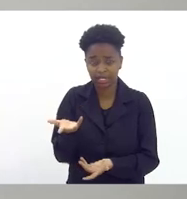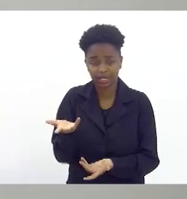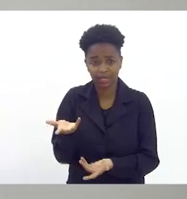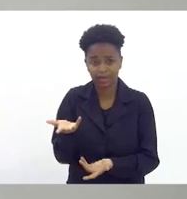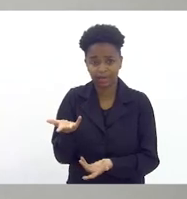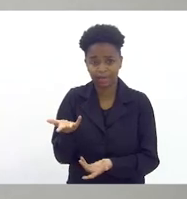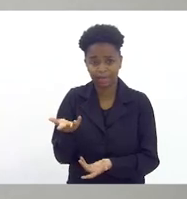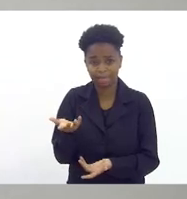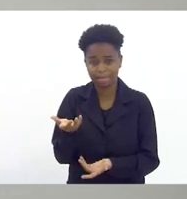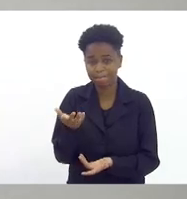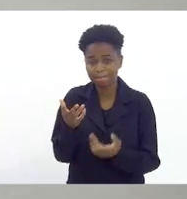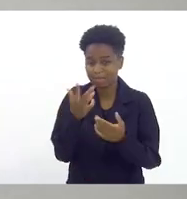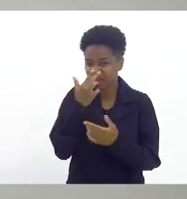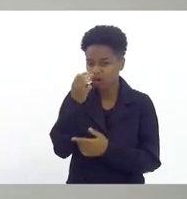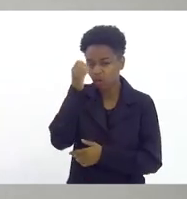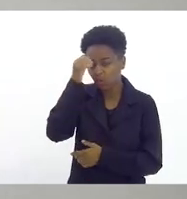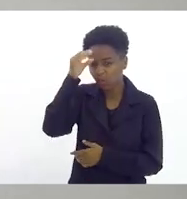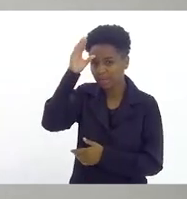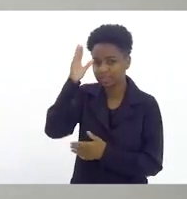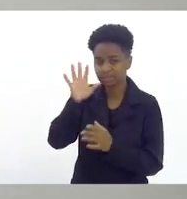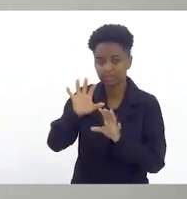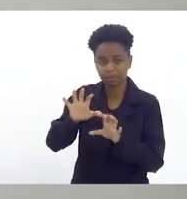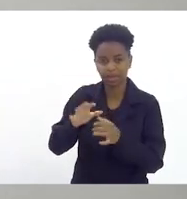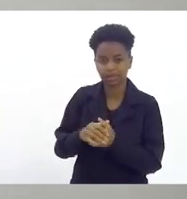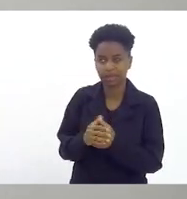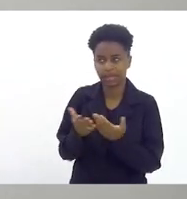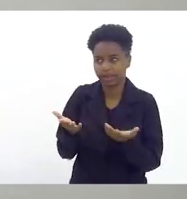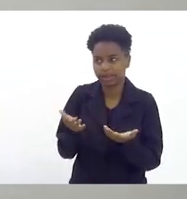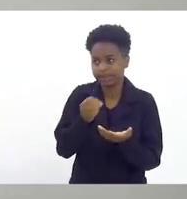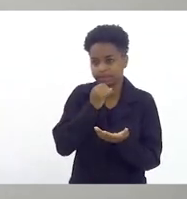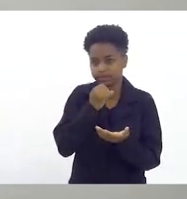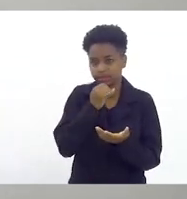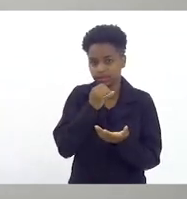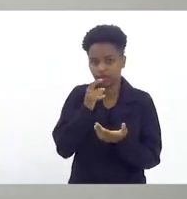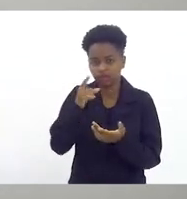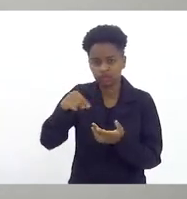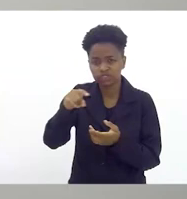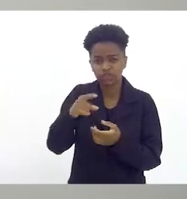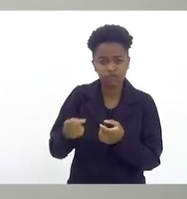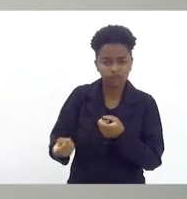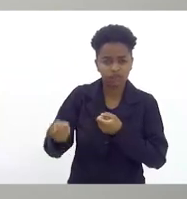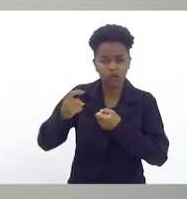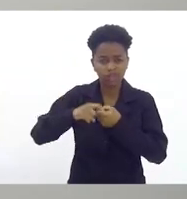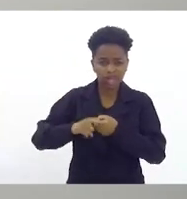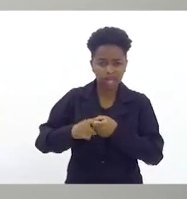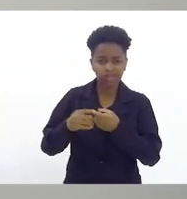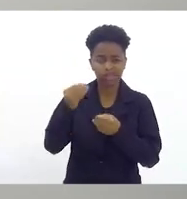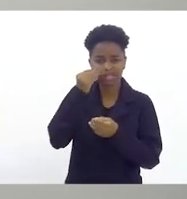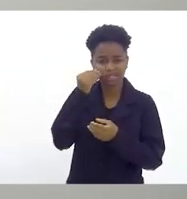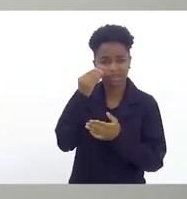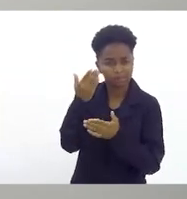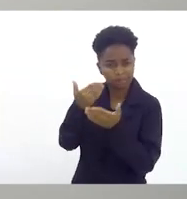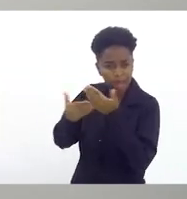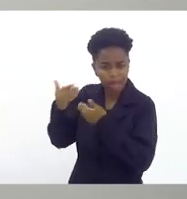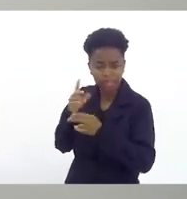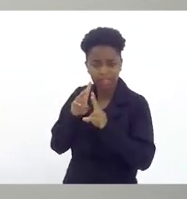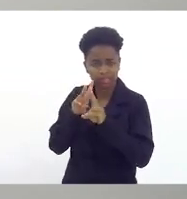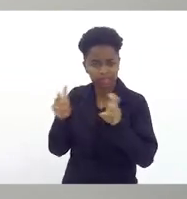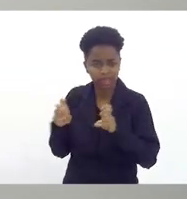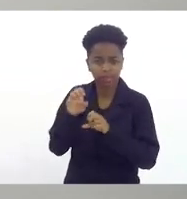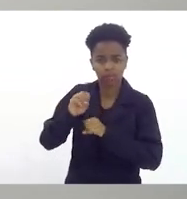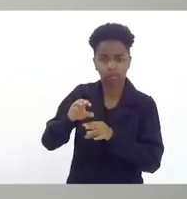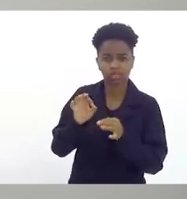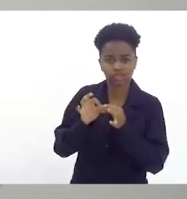um crescimento desse Ah mas poxa então puxando para trás é de questão da educação a distância para nós